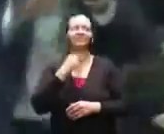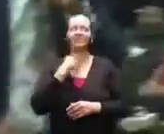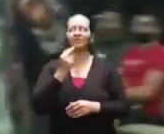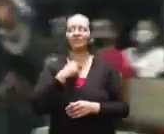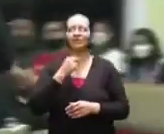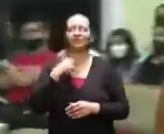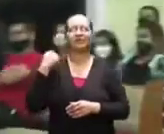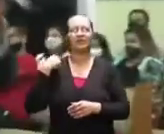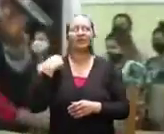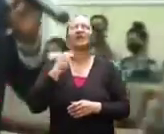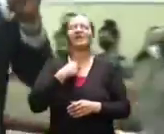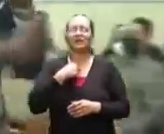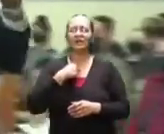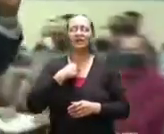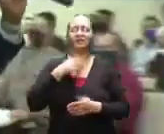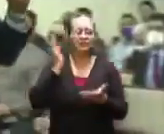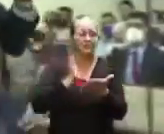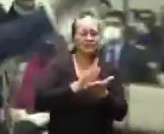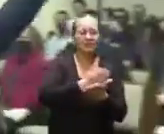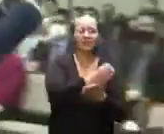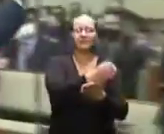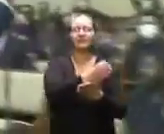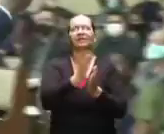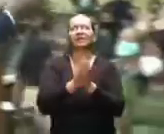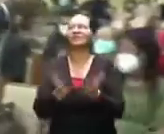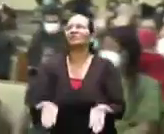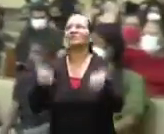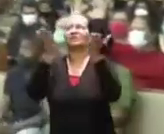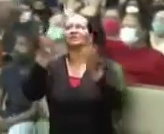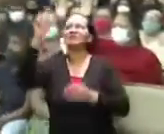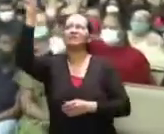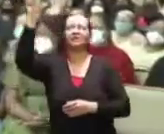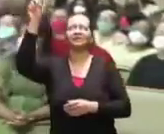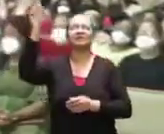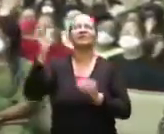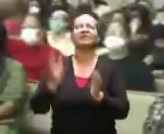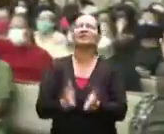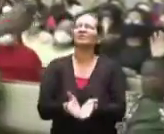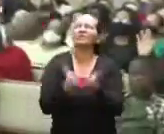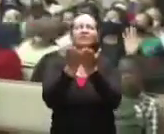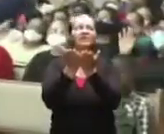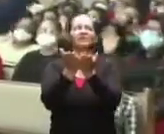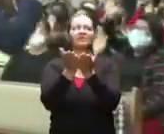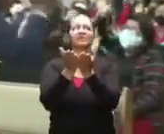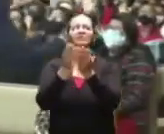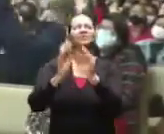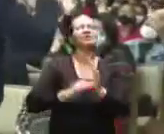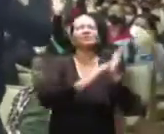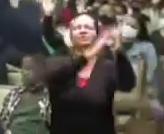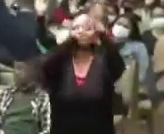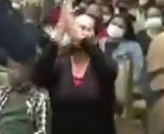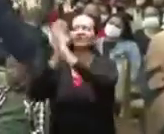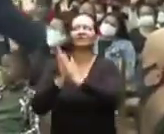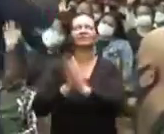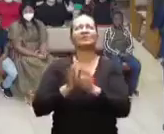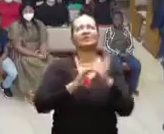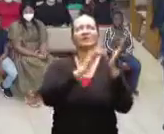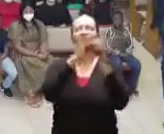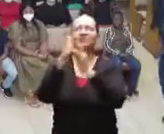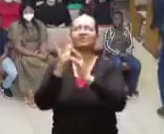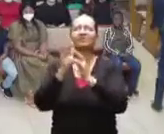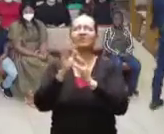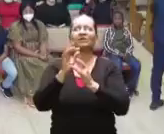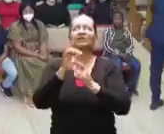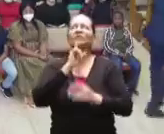indo para a igreja. Eu vou continuar adorando. Porque um dia Ele vai me entregar a coroa da justiça. A